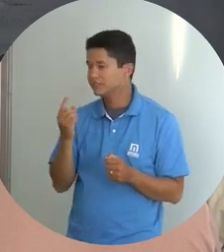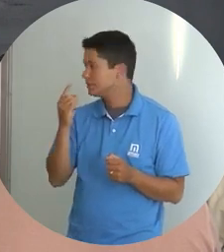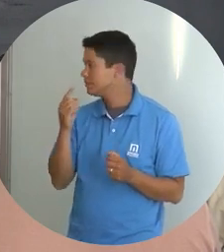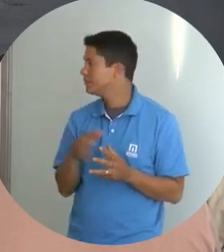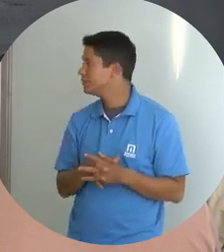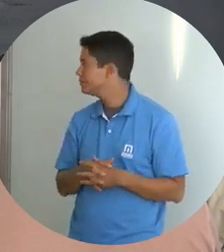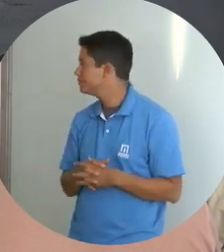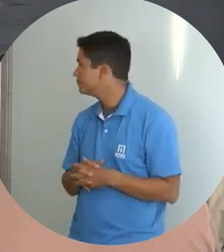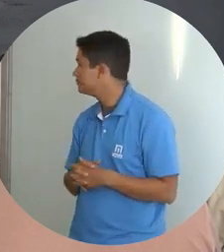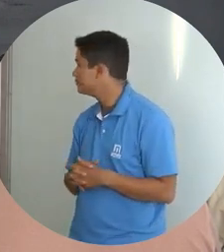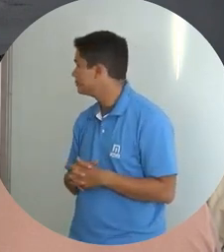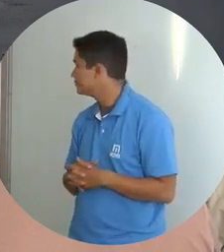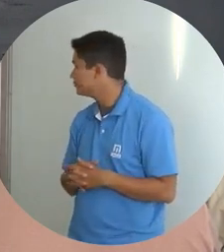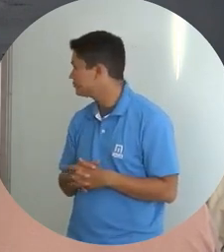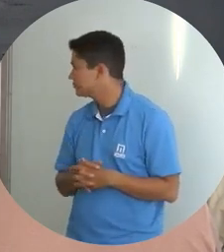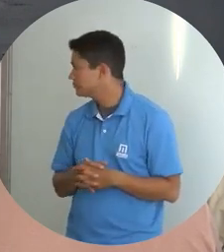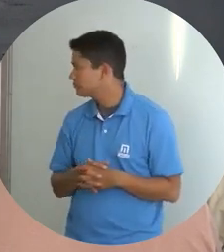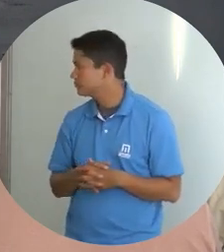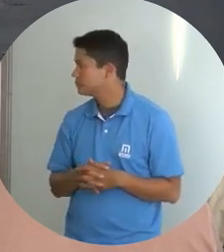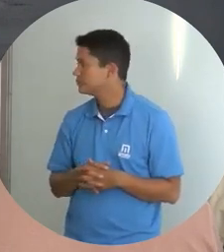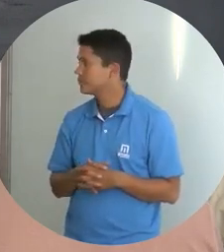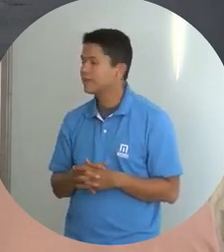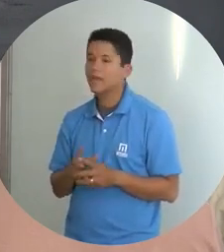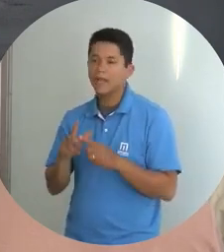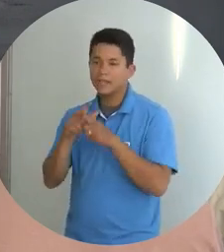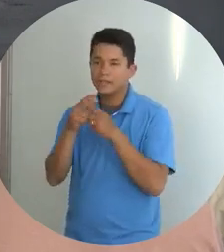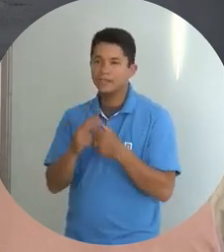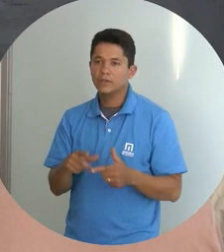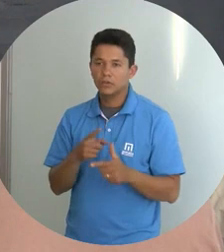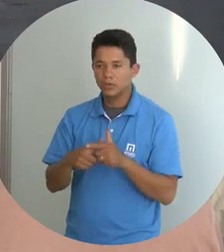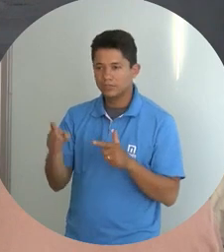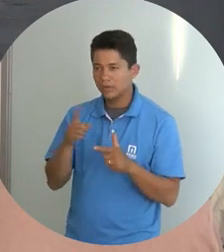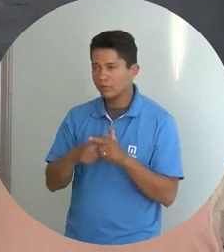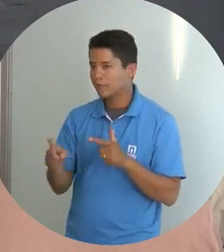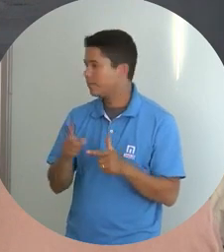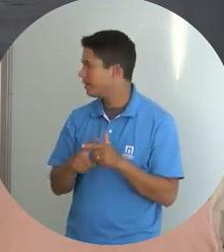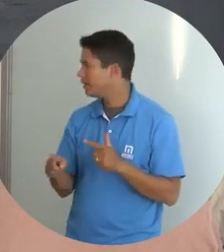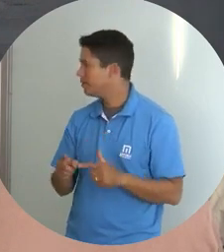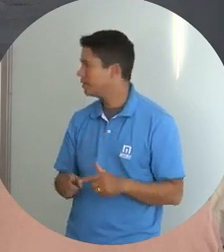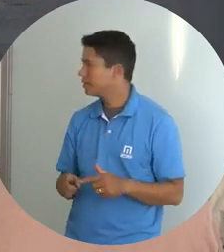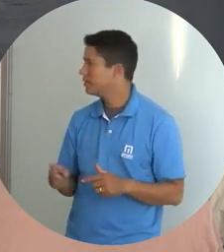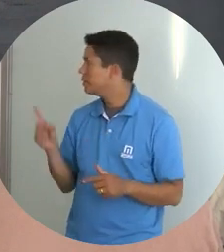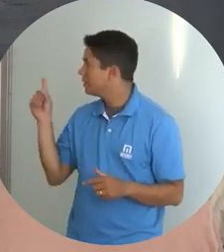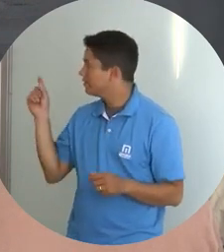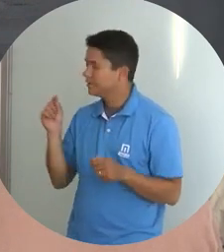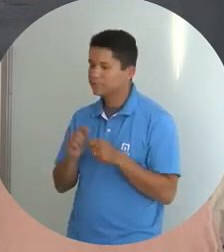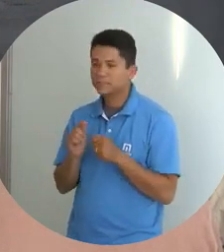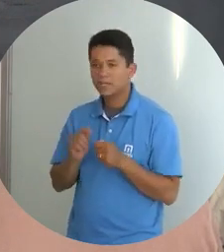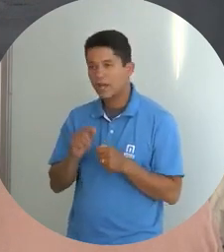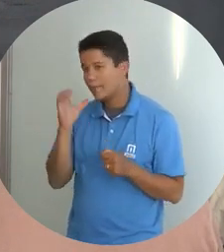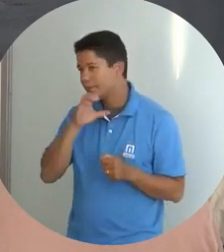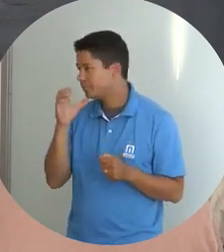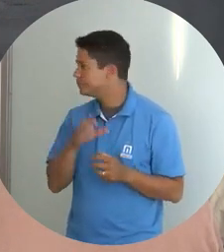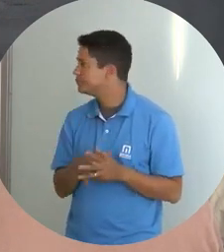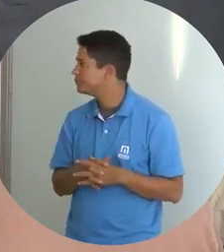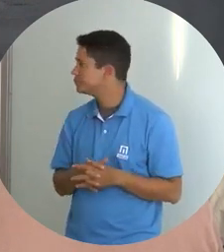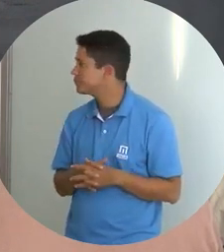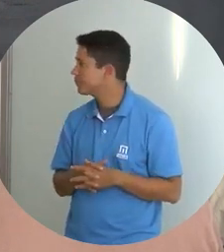platô. Então, já se resolve esse problema, a gente não precisa fazer bloco de reação aqui. Ou, no caso, a